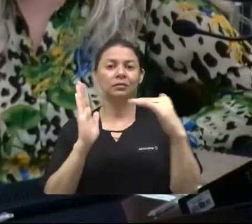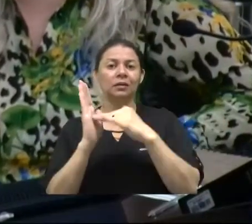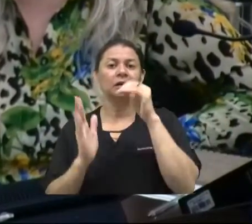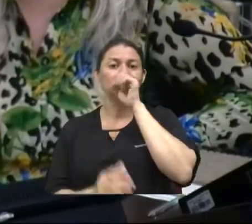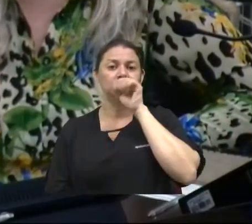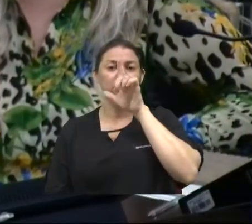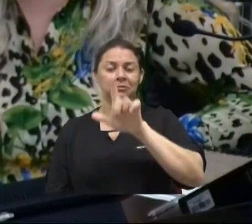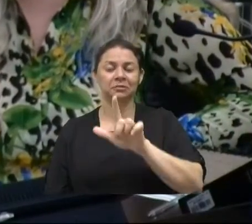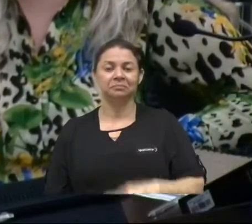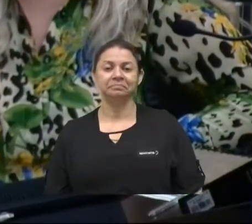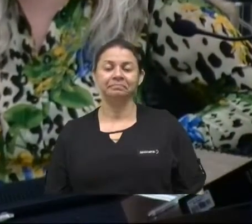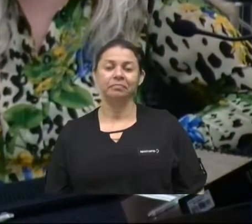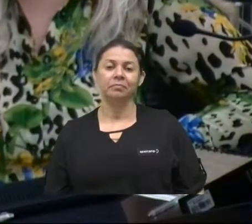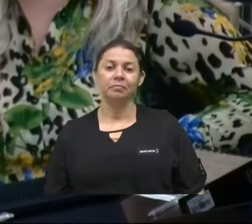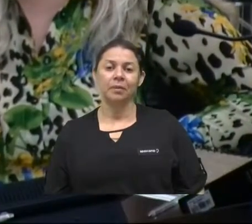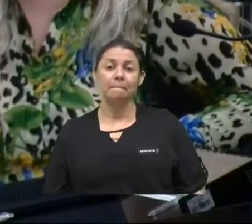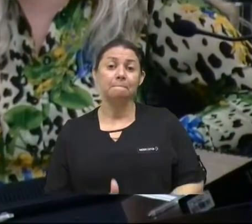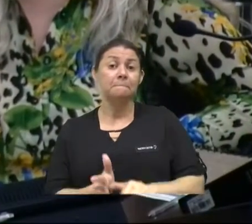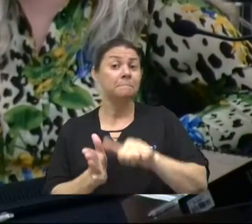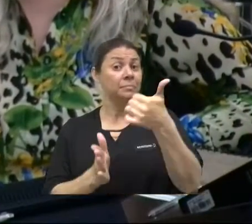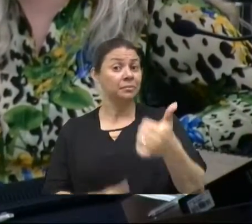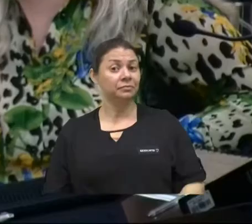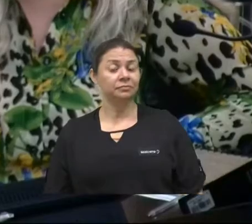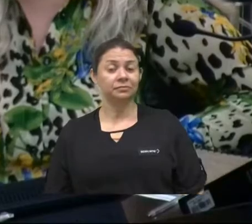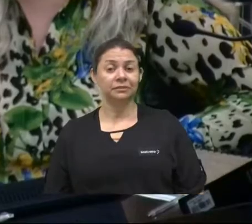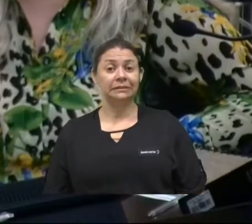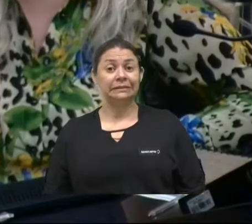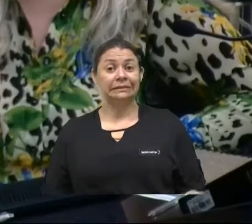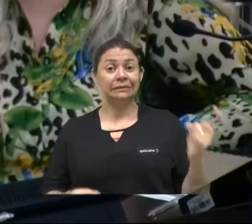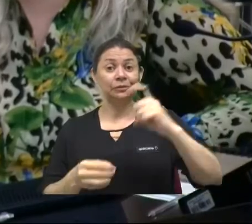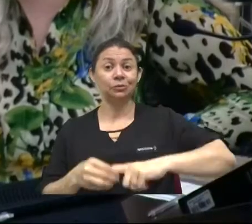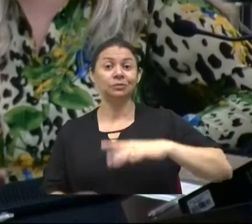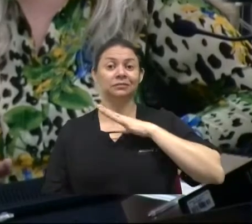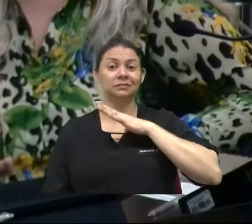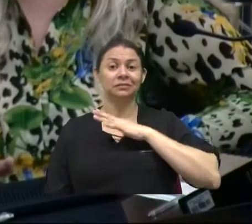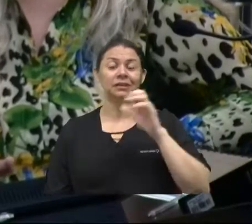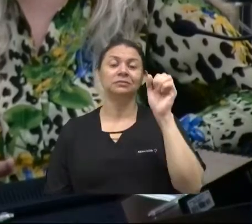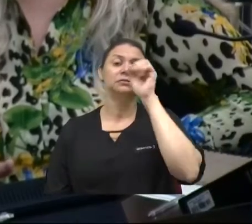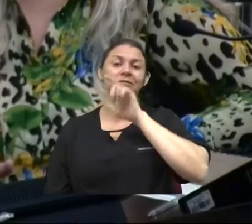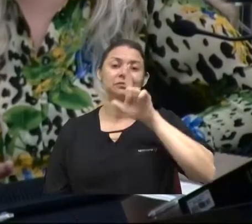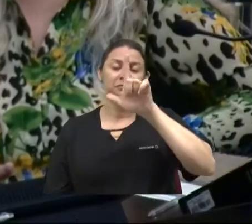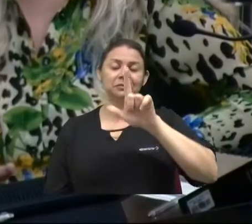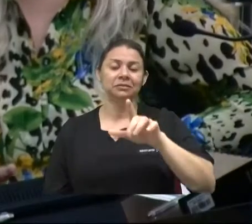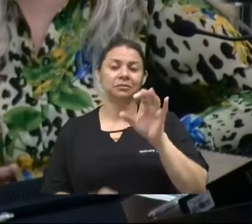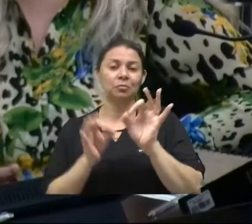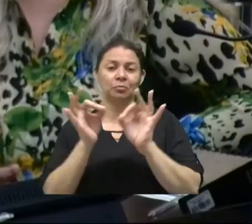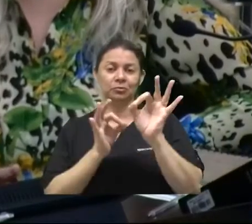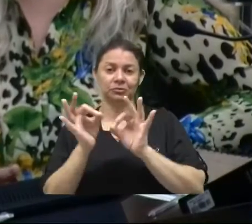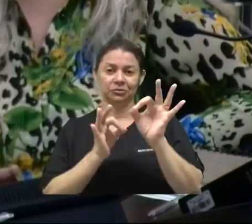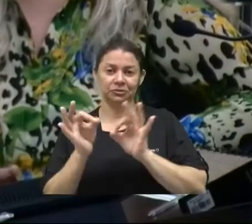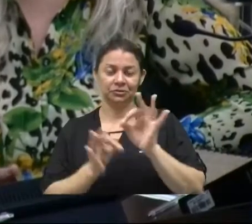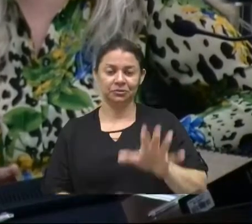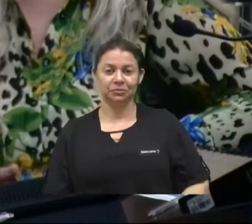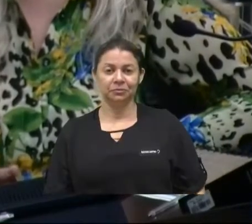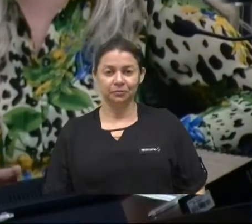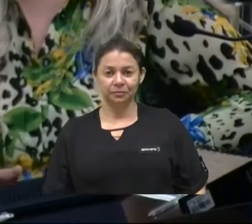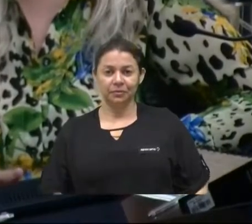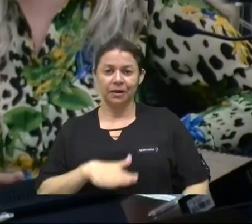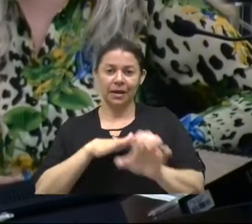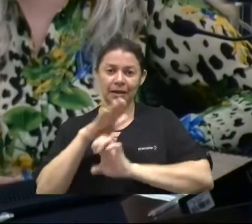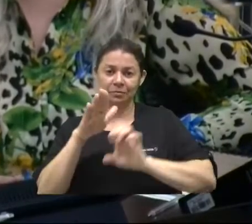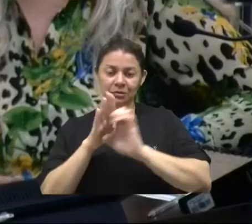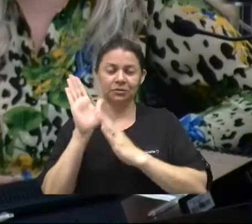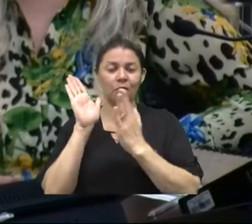vez que a NTT defende a inclusão de Limeira no projeto. De acordo com Lobo, o órgão decidiu fazer a proposta